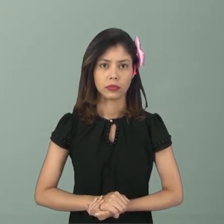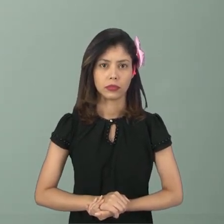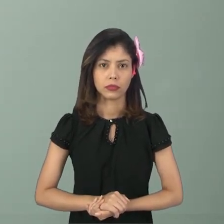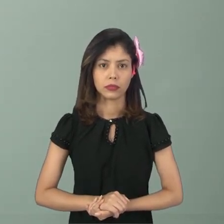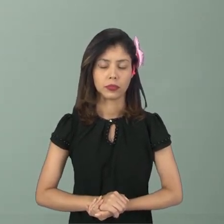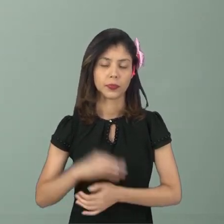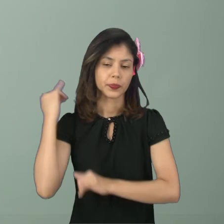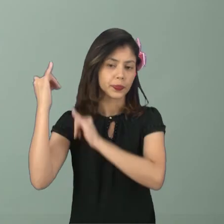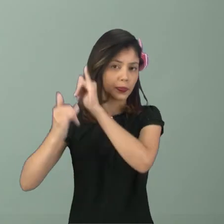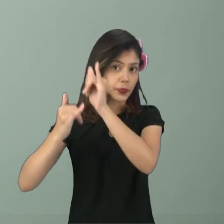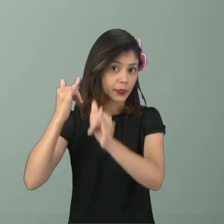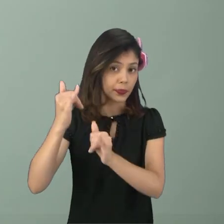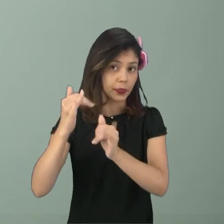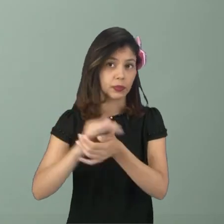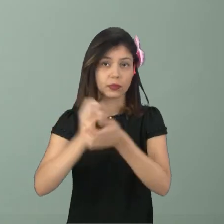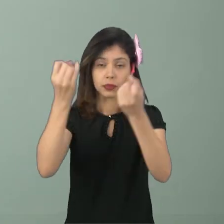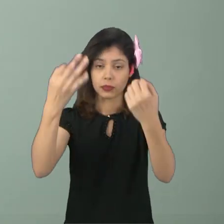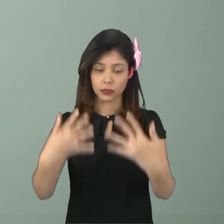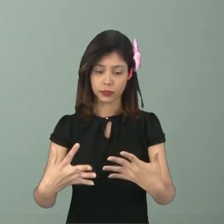lendas.